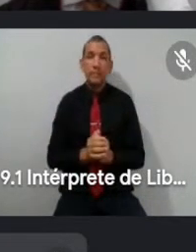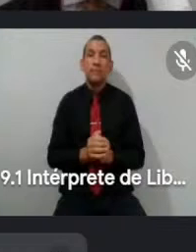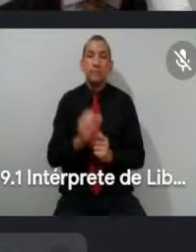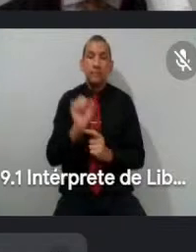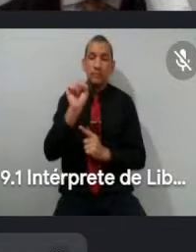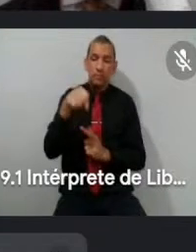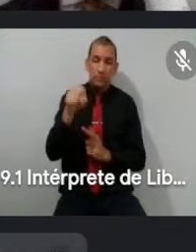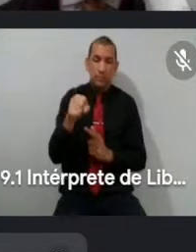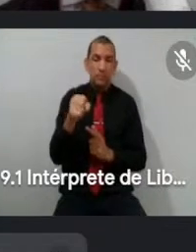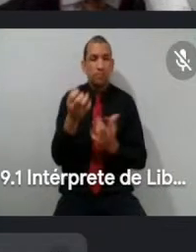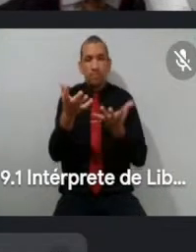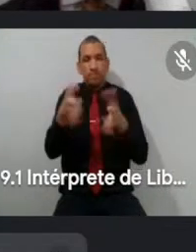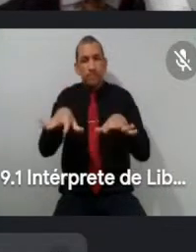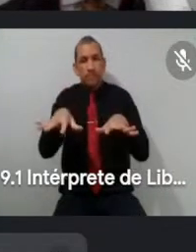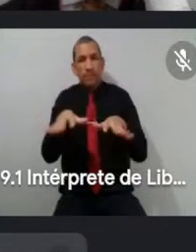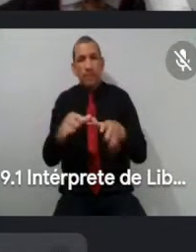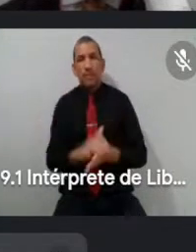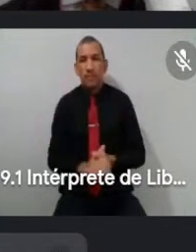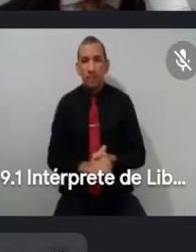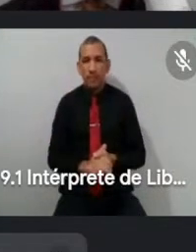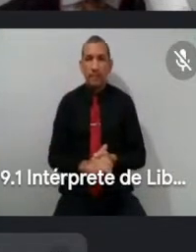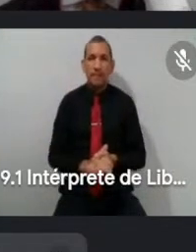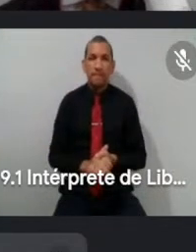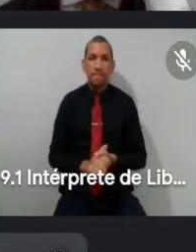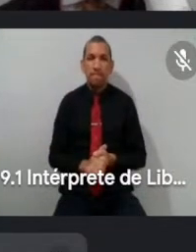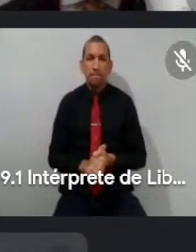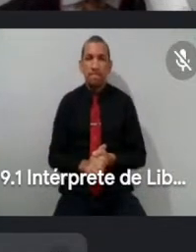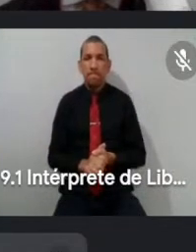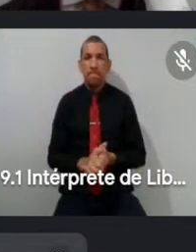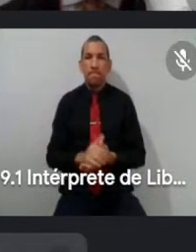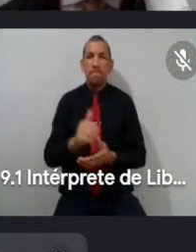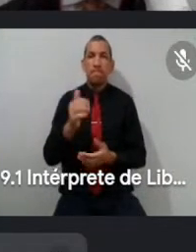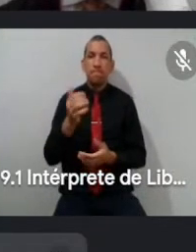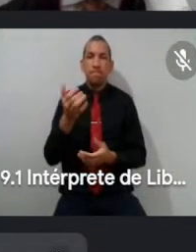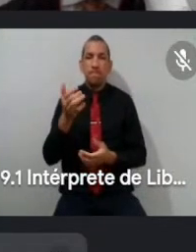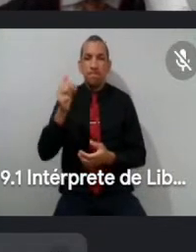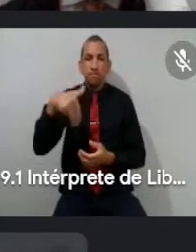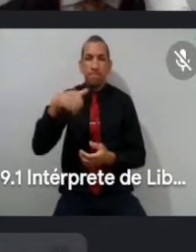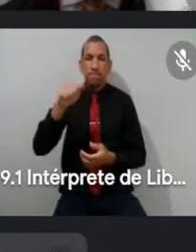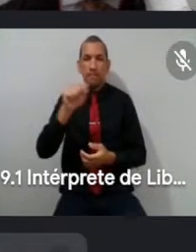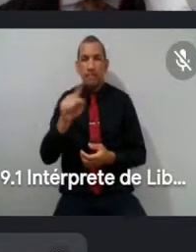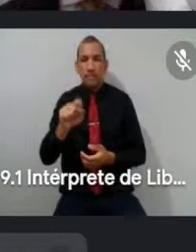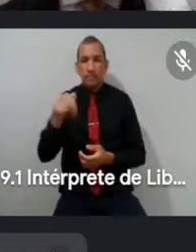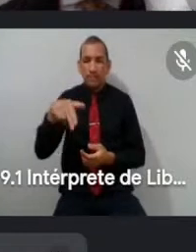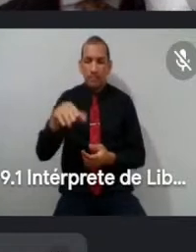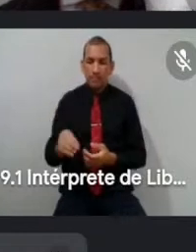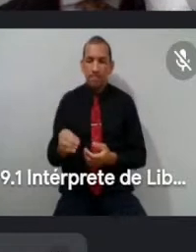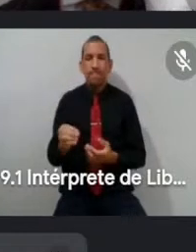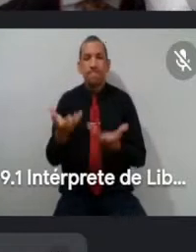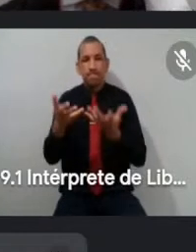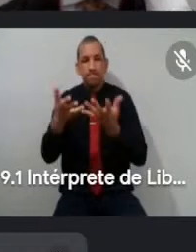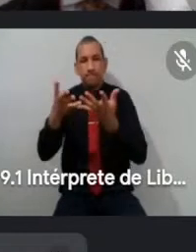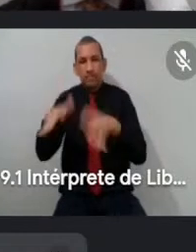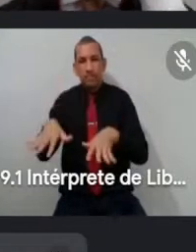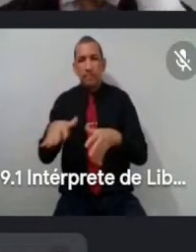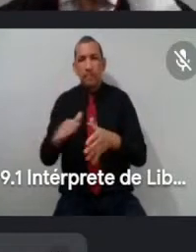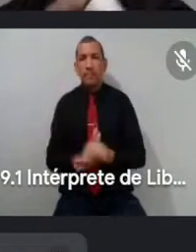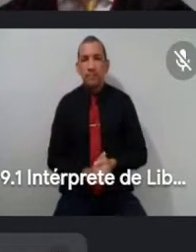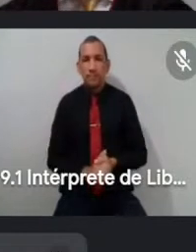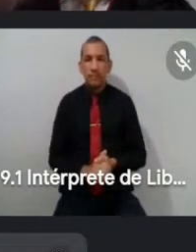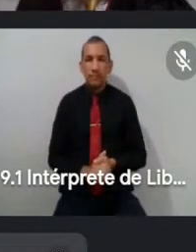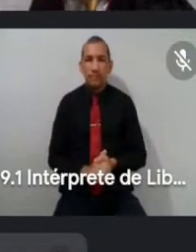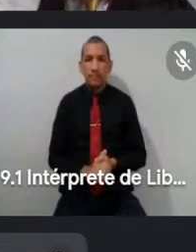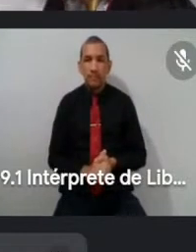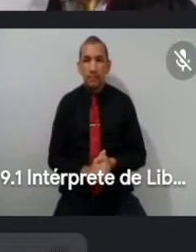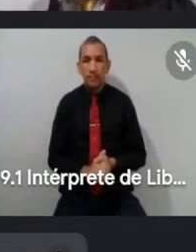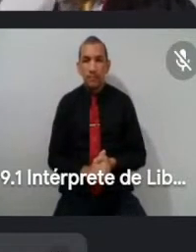recorrente sincero e eu tô mais ano certo aquela hora Ah pois não